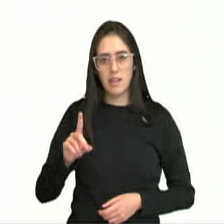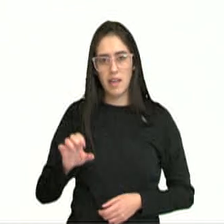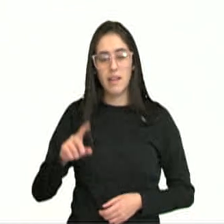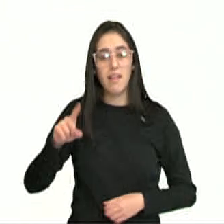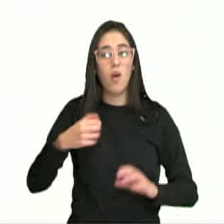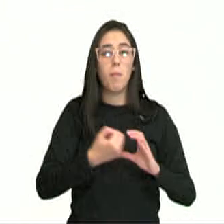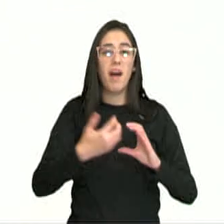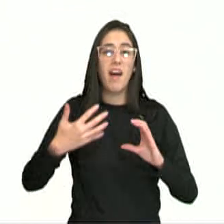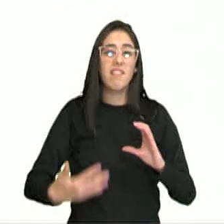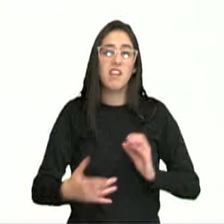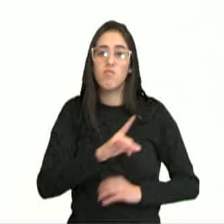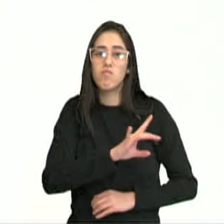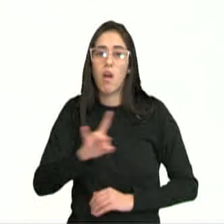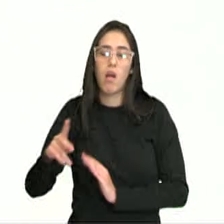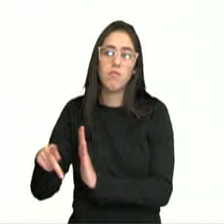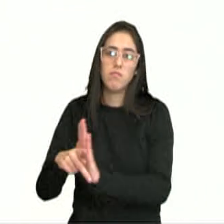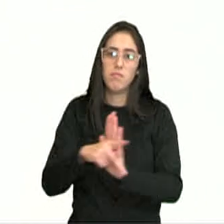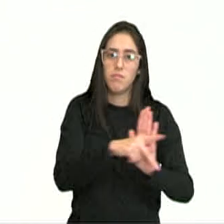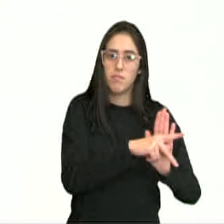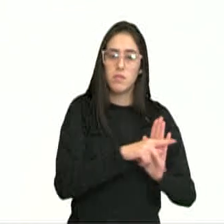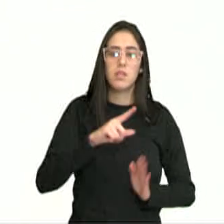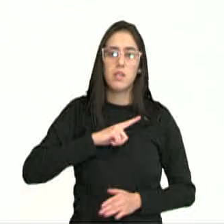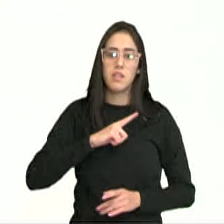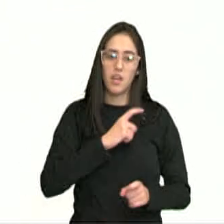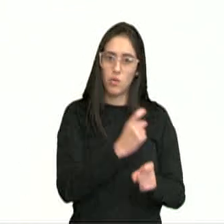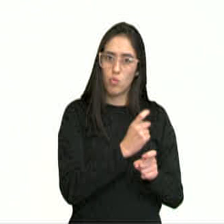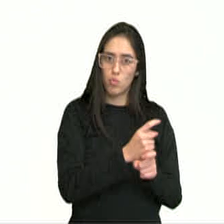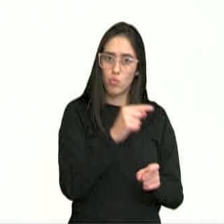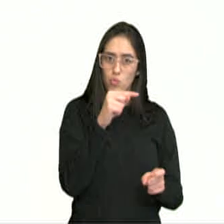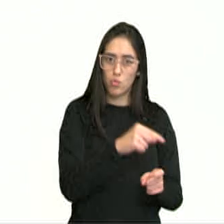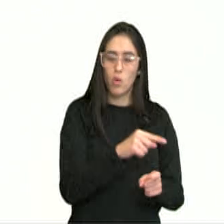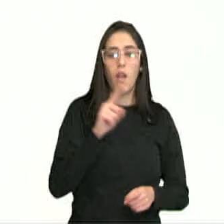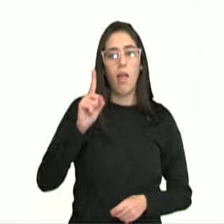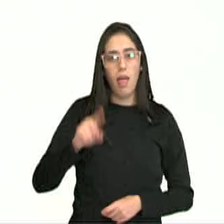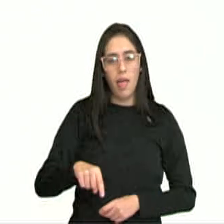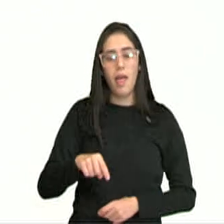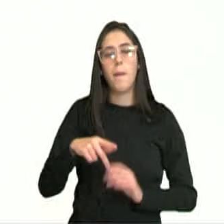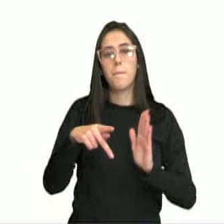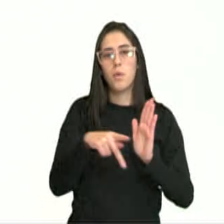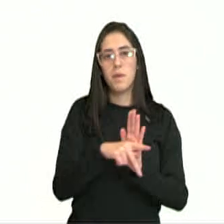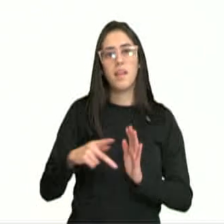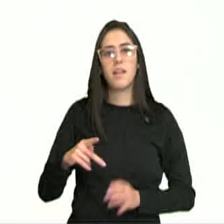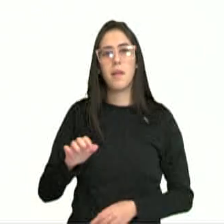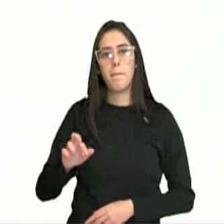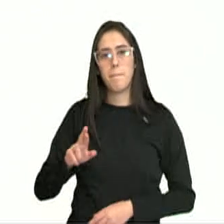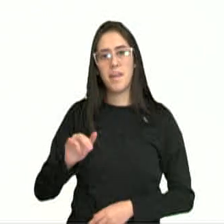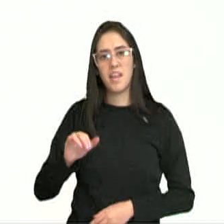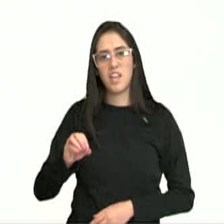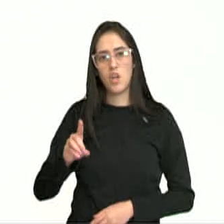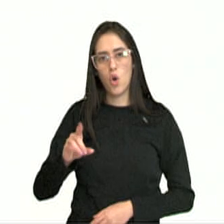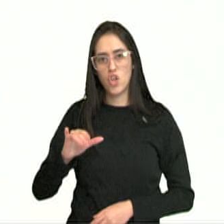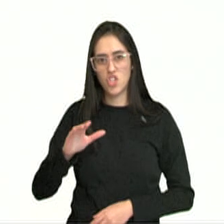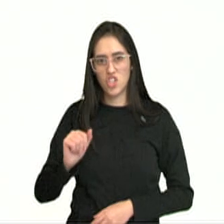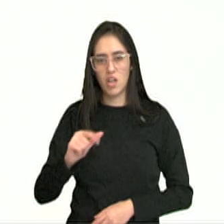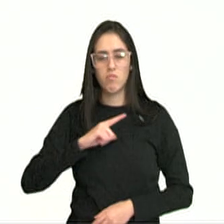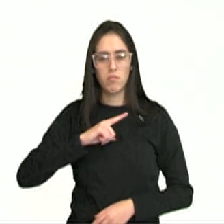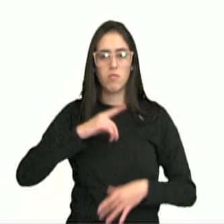A variação da densidade absoluta no estado sólido é uma propriedade periódica e aqui estamos falando dos